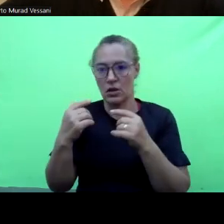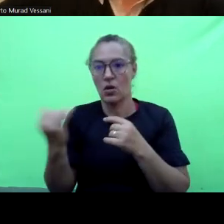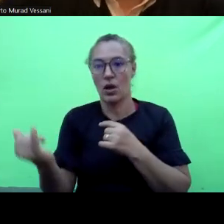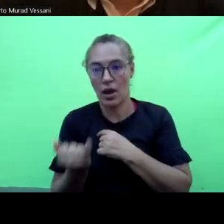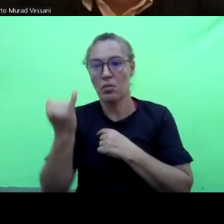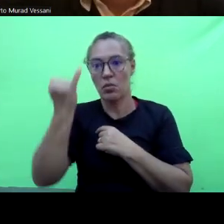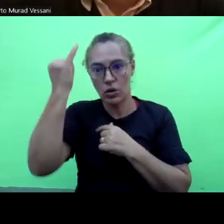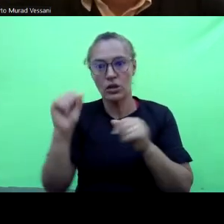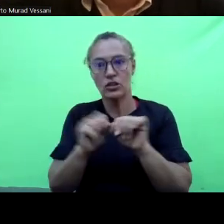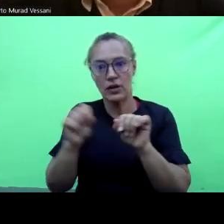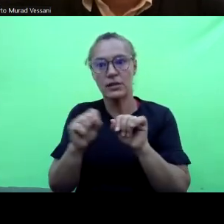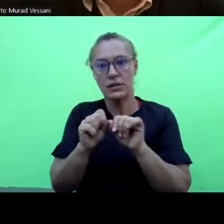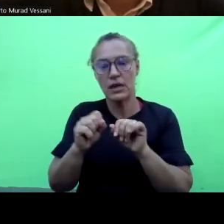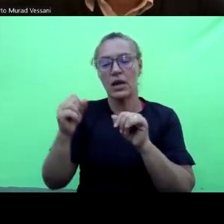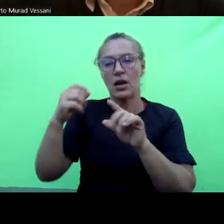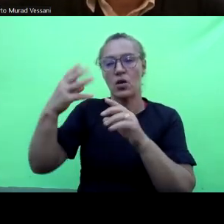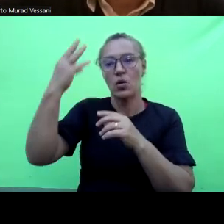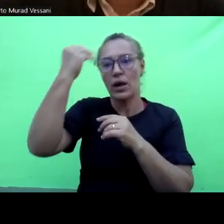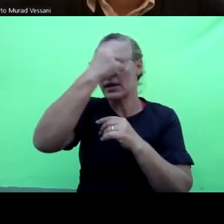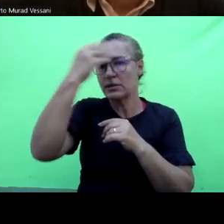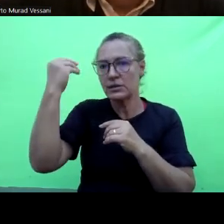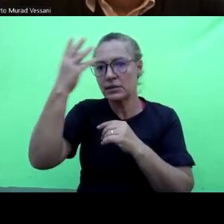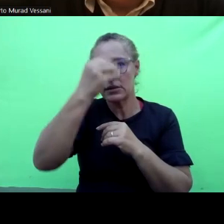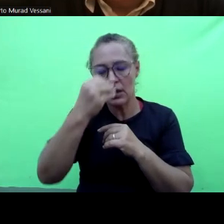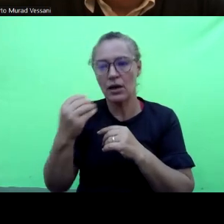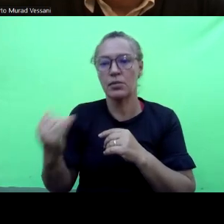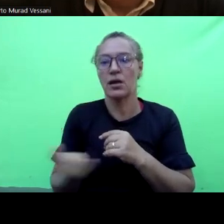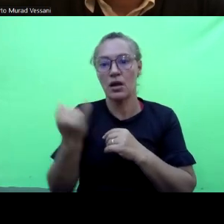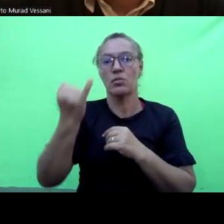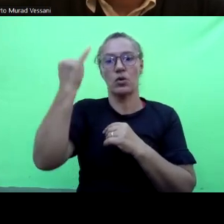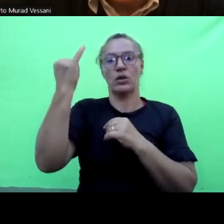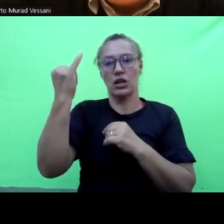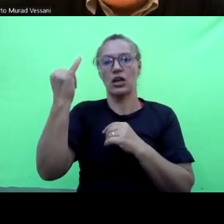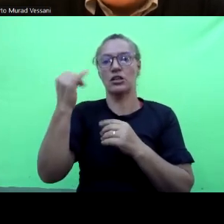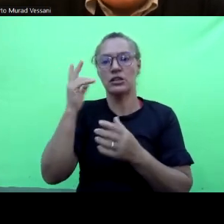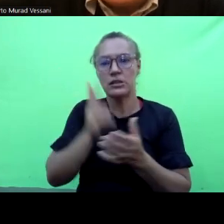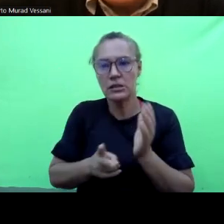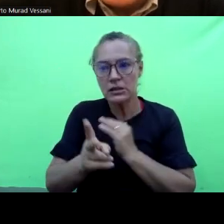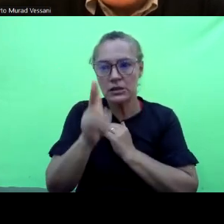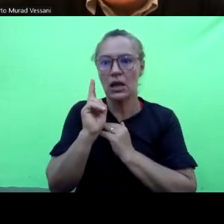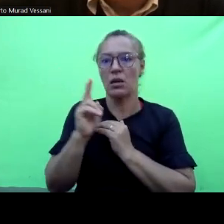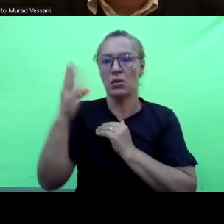de rotina com o médico oftalmologista é muito importante, especialmente naqueles que